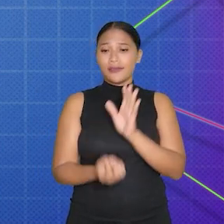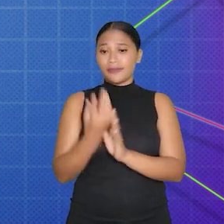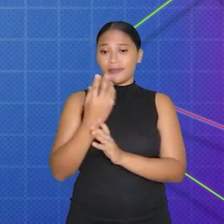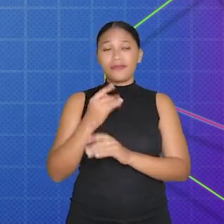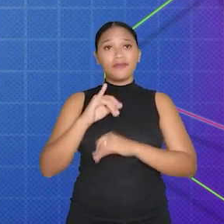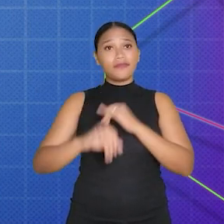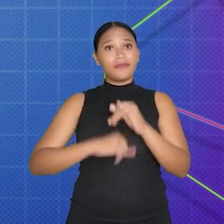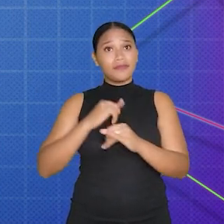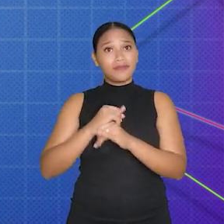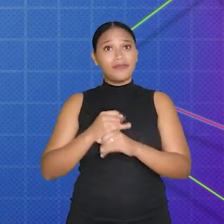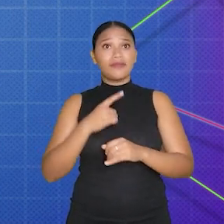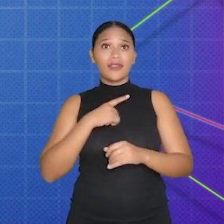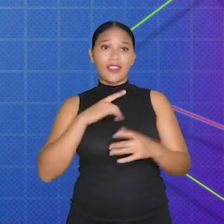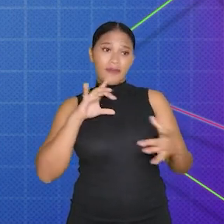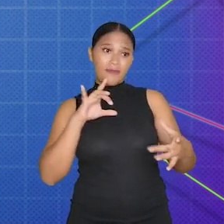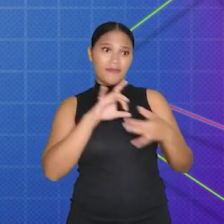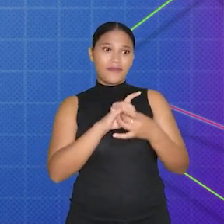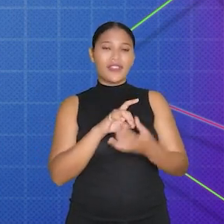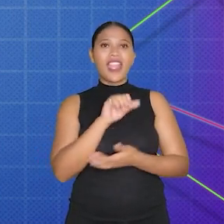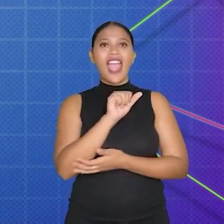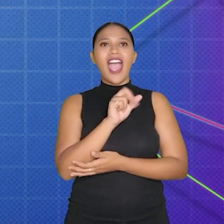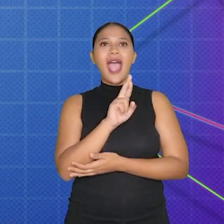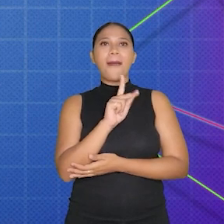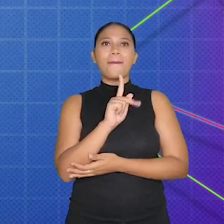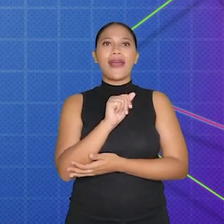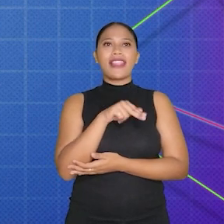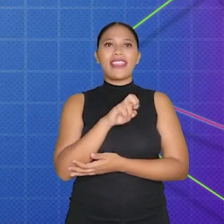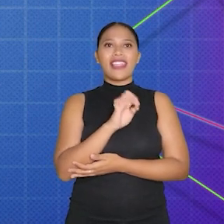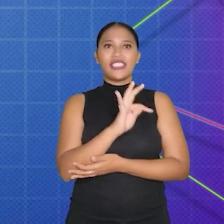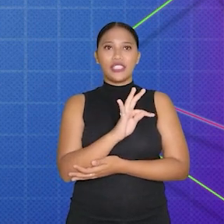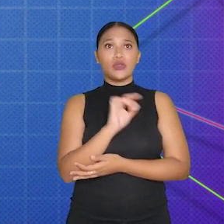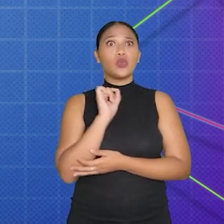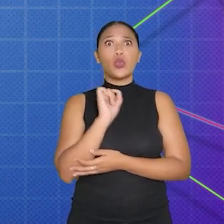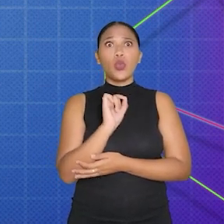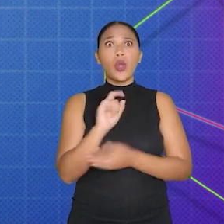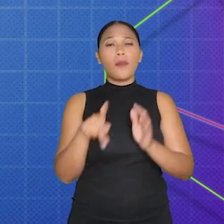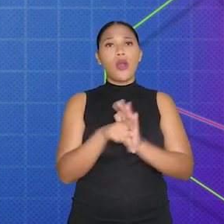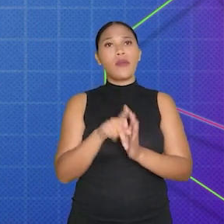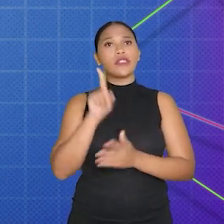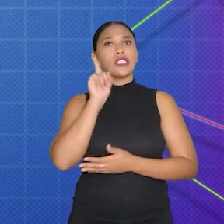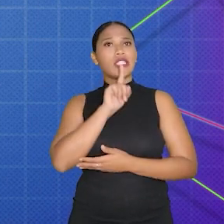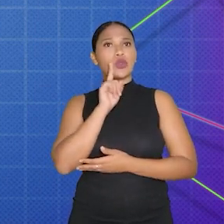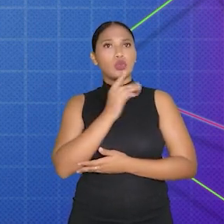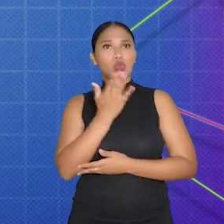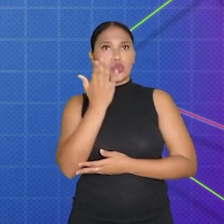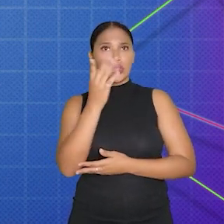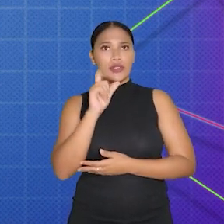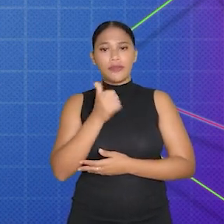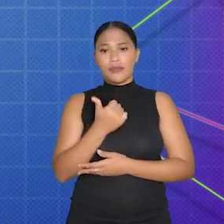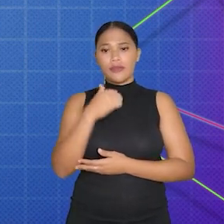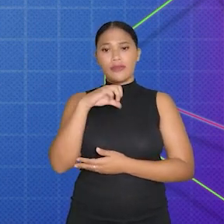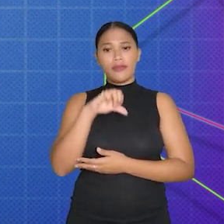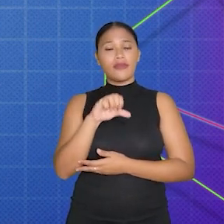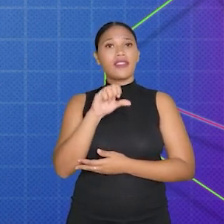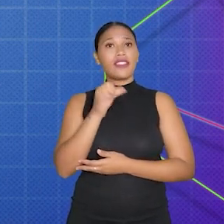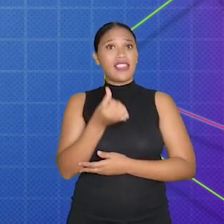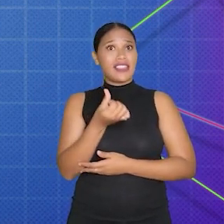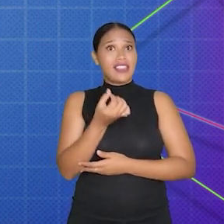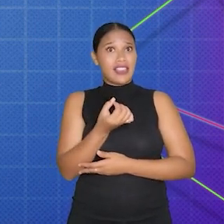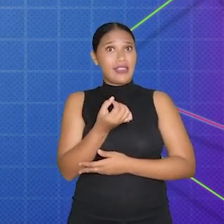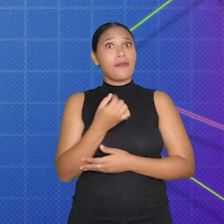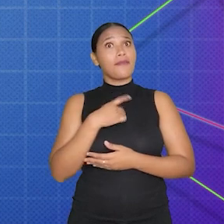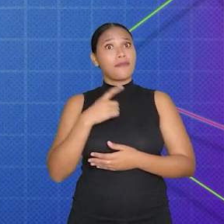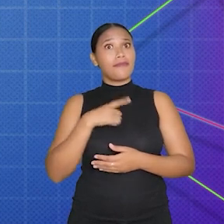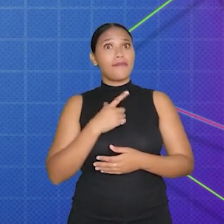A criação da internet é geralmente atribuída à ARPANET, uma rede desenvolvida pelo Departamento de Defesa dos Estados Unidos na década